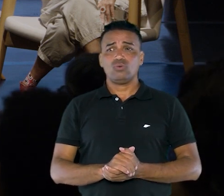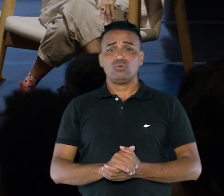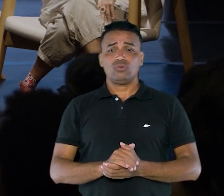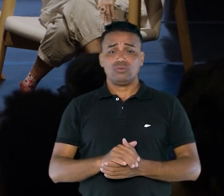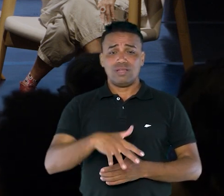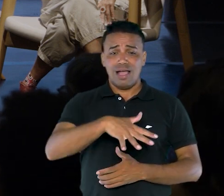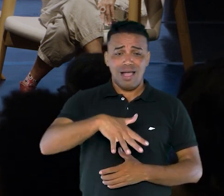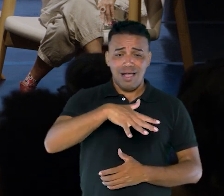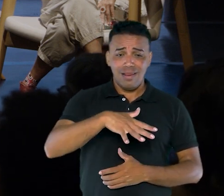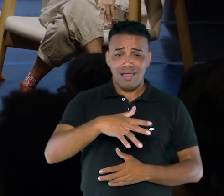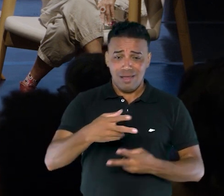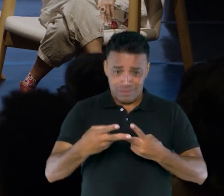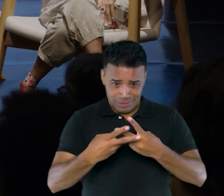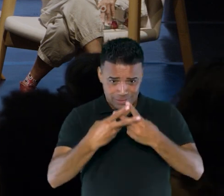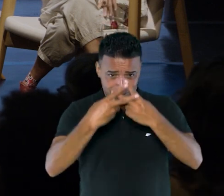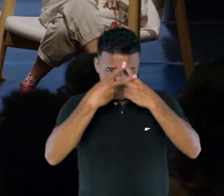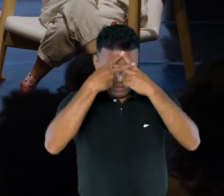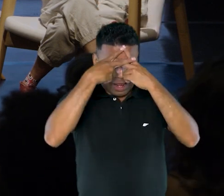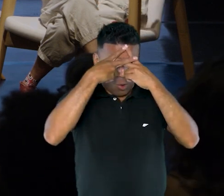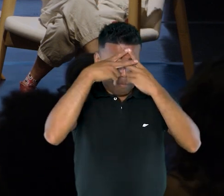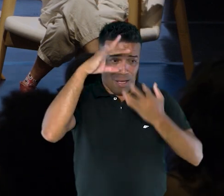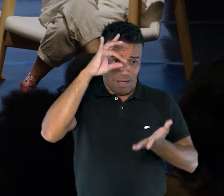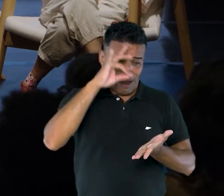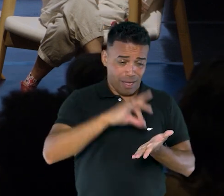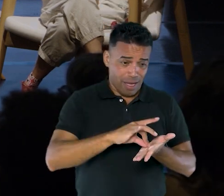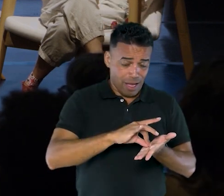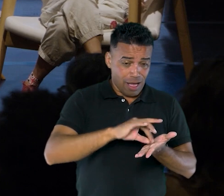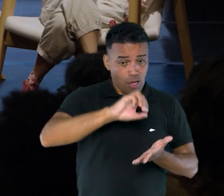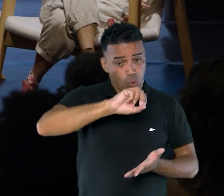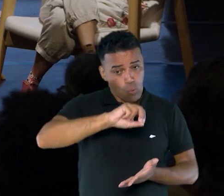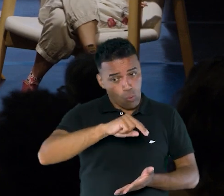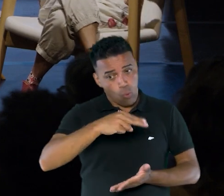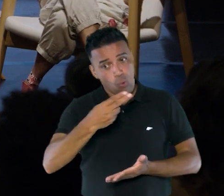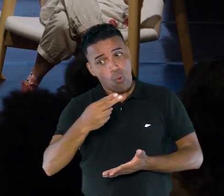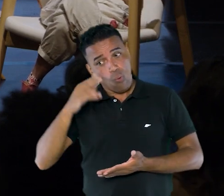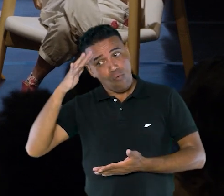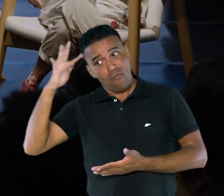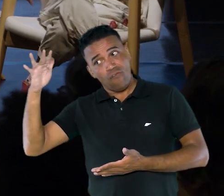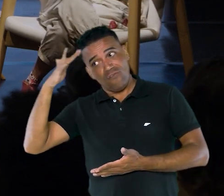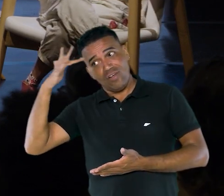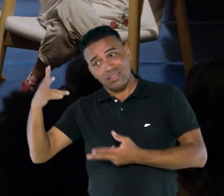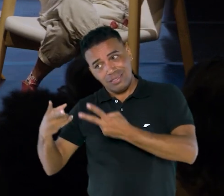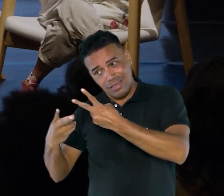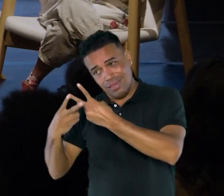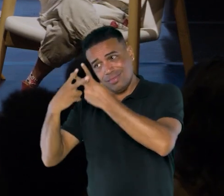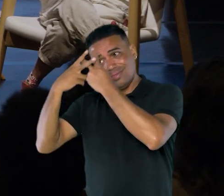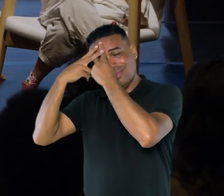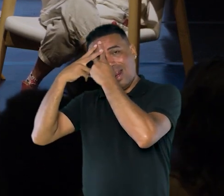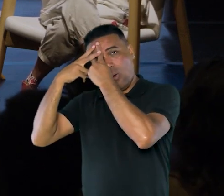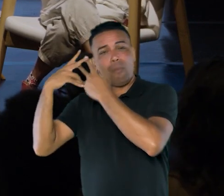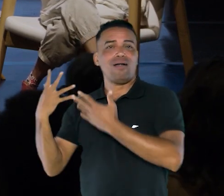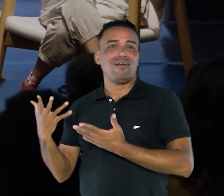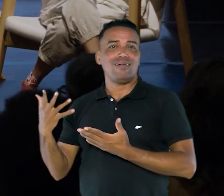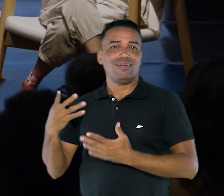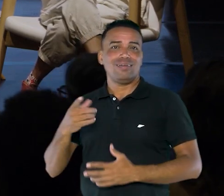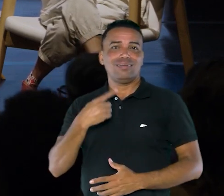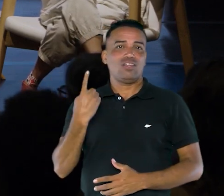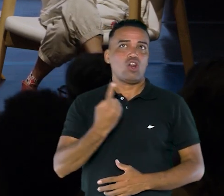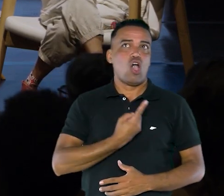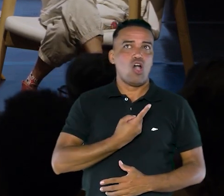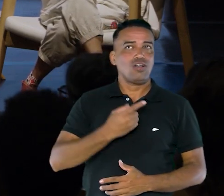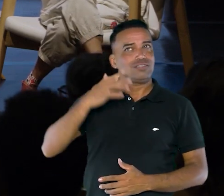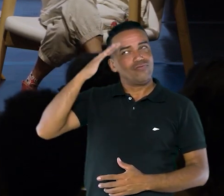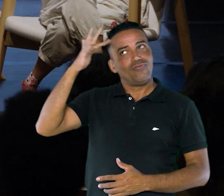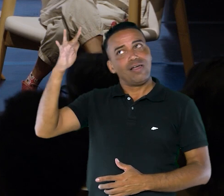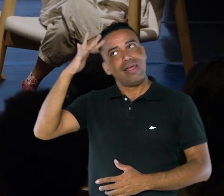trauma real ou será que é da fantasia do trauma? E que a gente